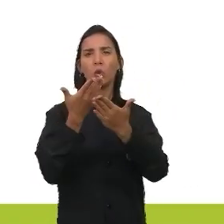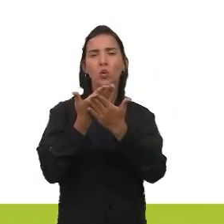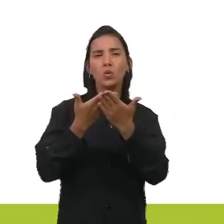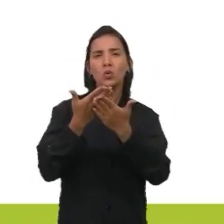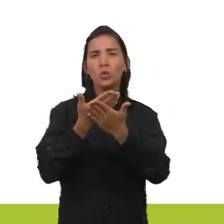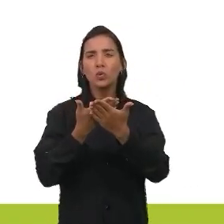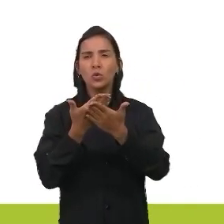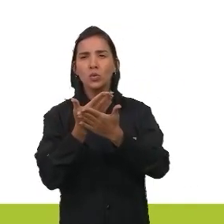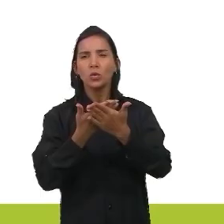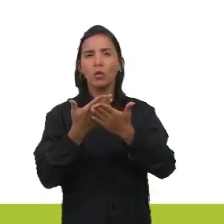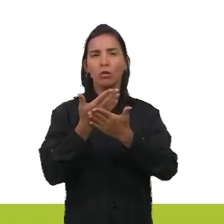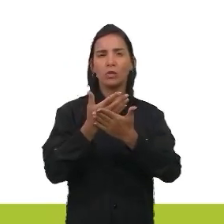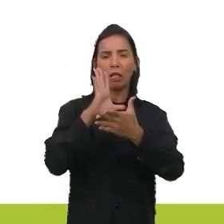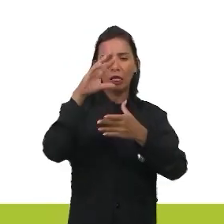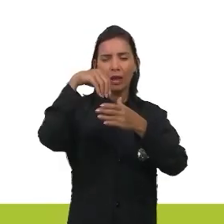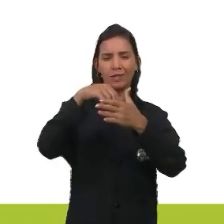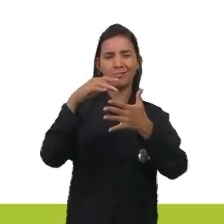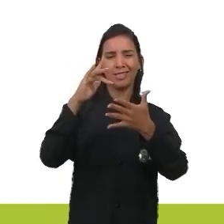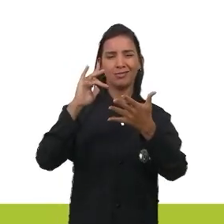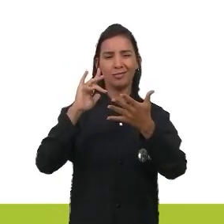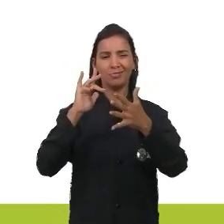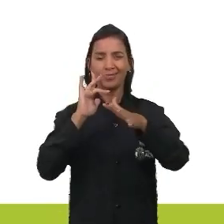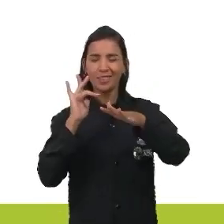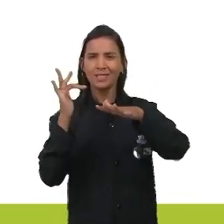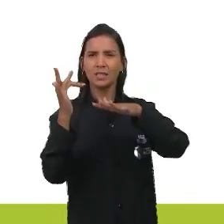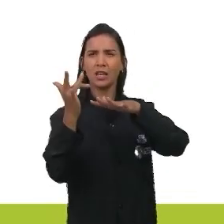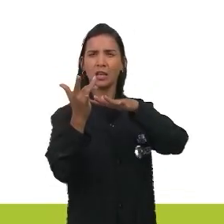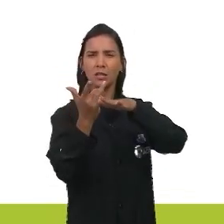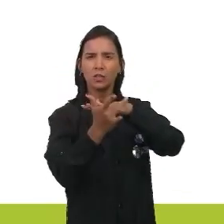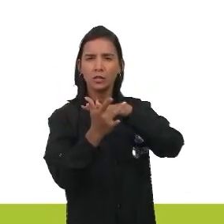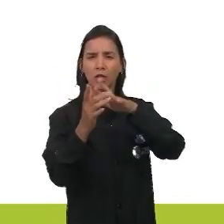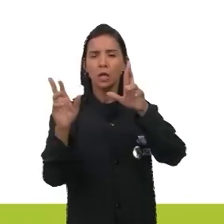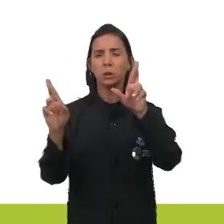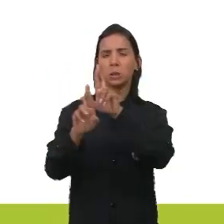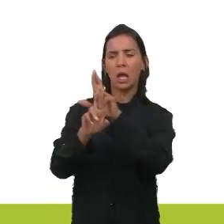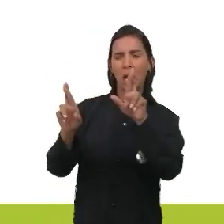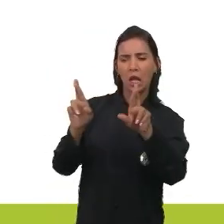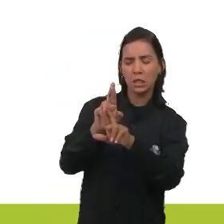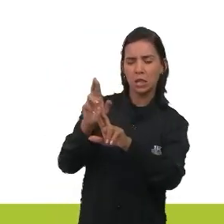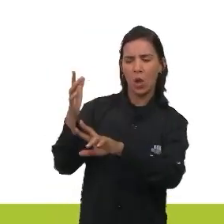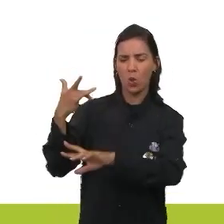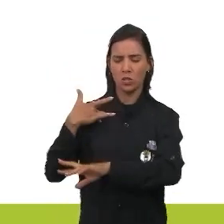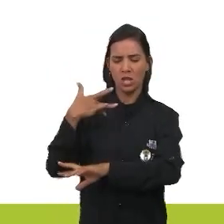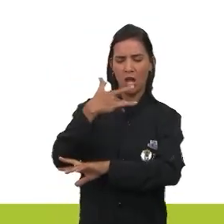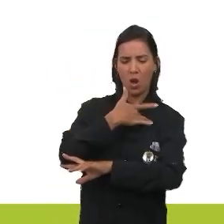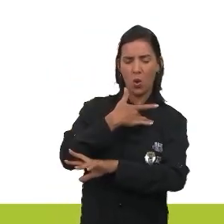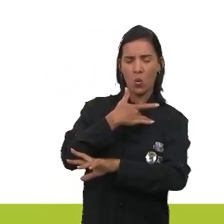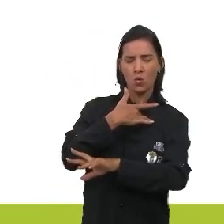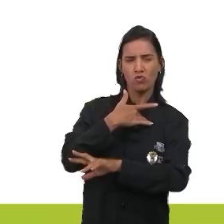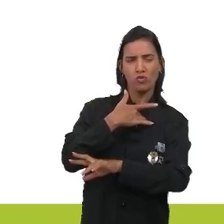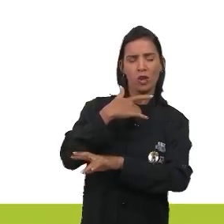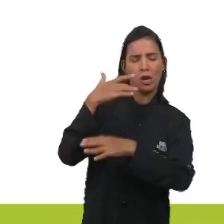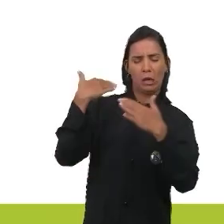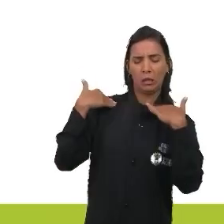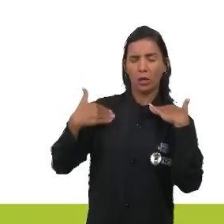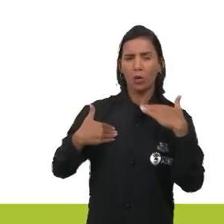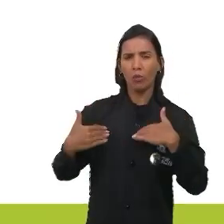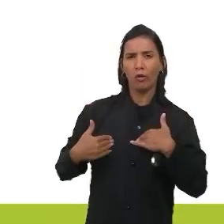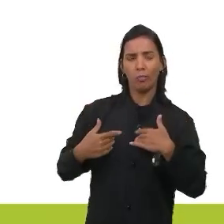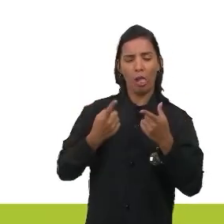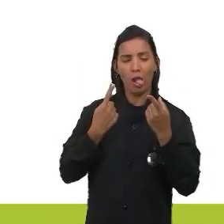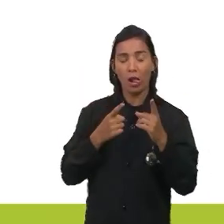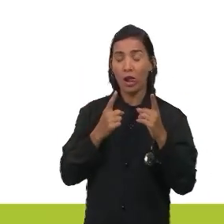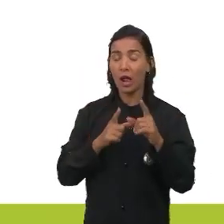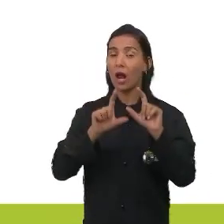na mídia sobre a relação entre saúde e corpo recebe a seguinte crítica.